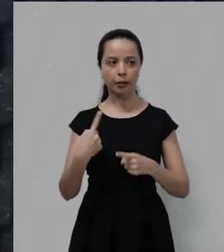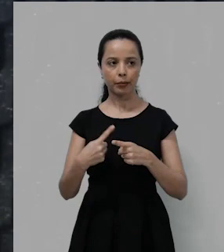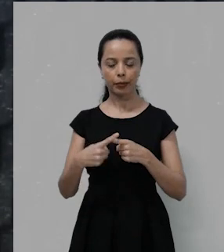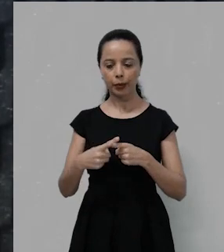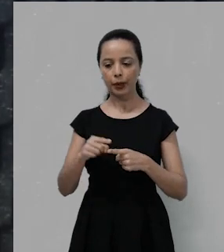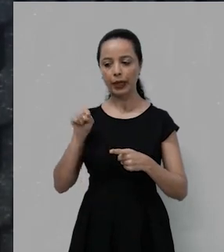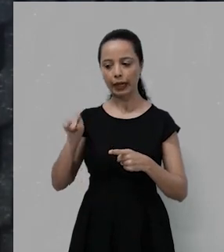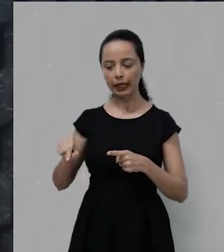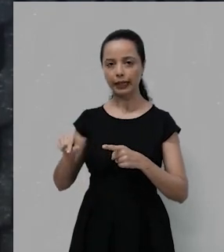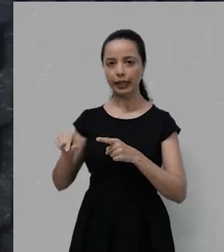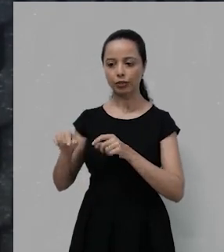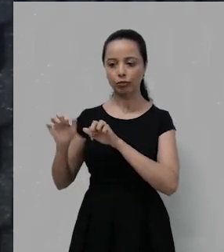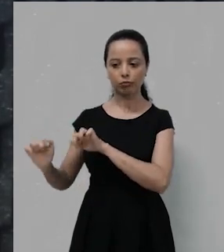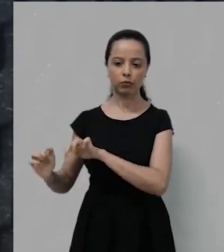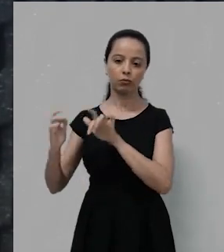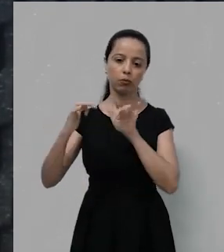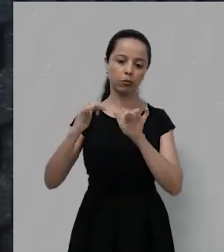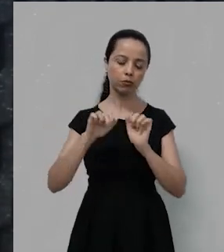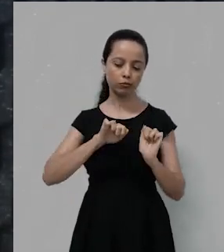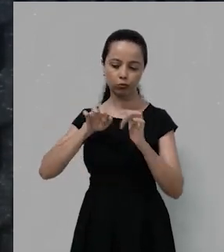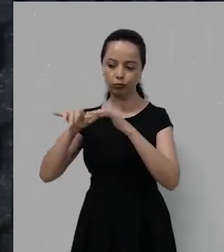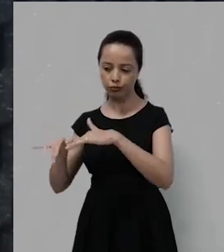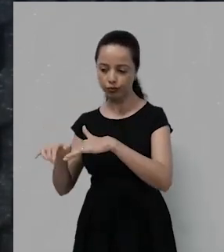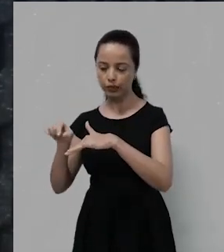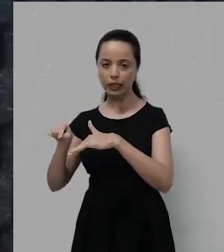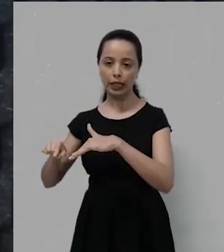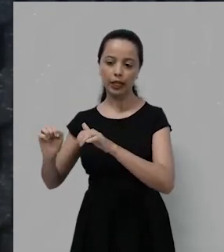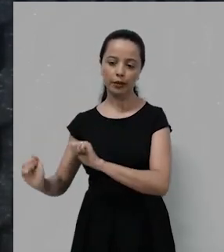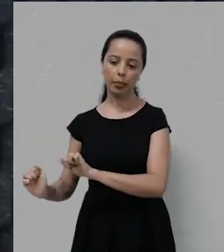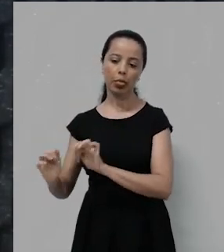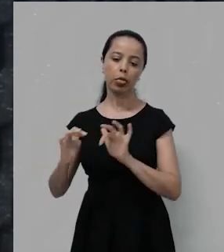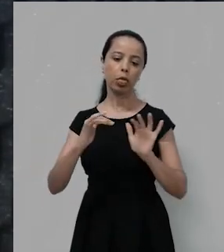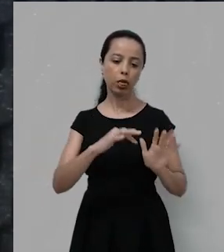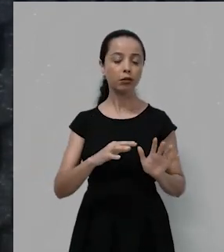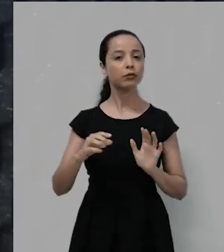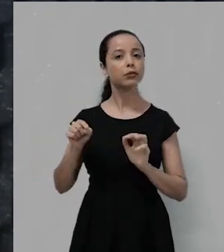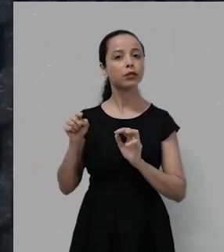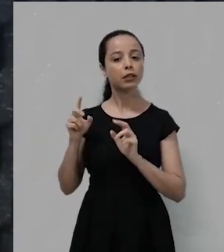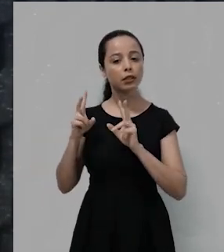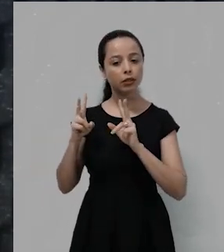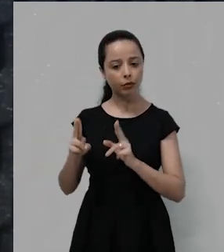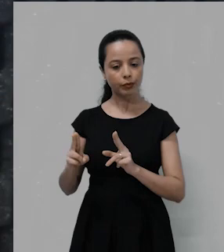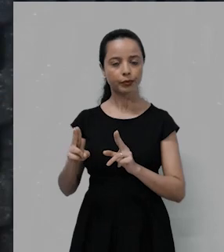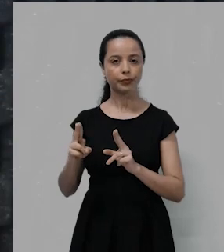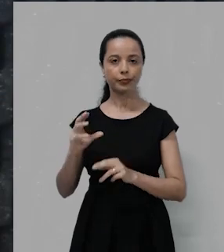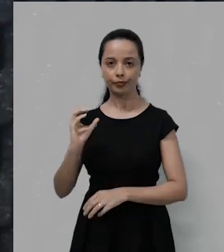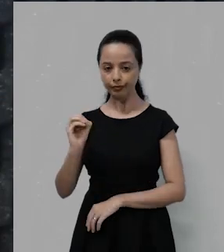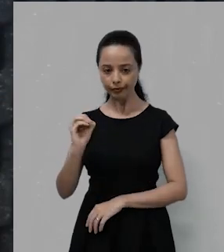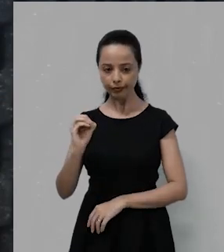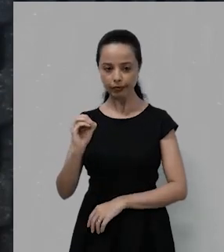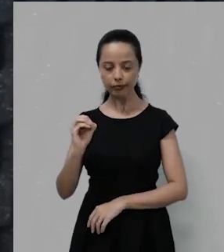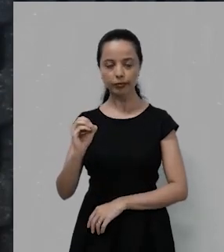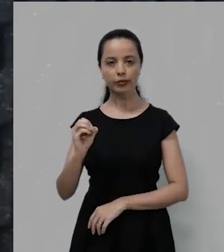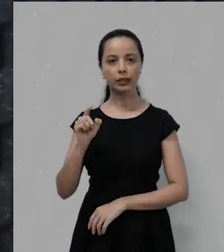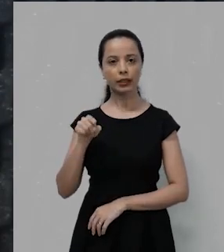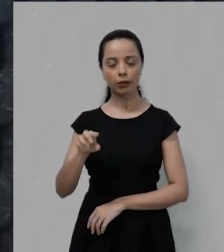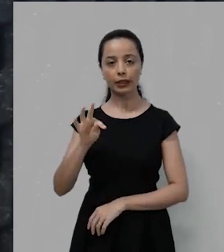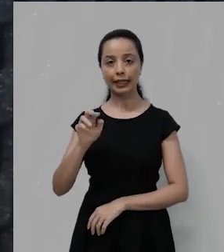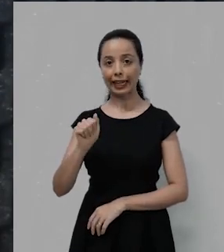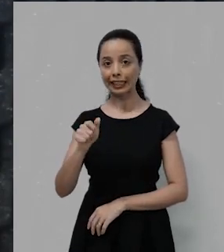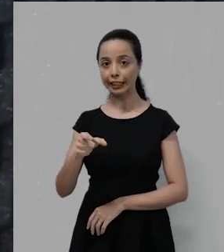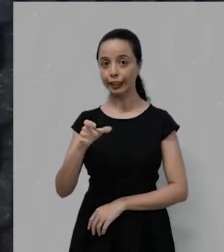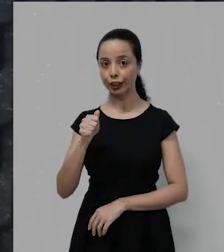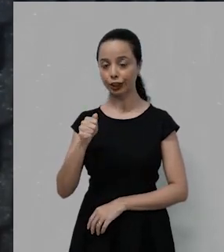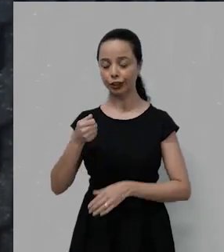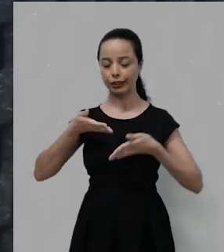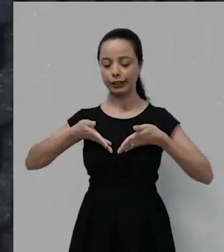taxa de imigração, vai ser zero. Então, eu vou ter aqui, ó, que a taxa de natalidade, o valor da